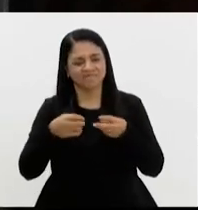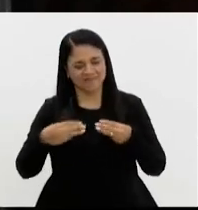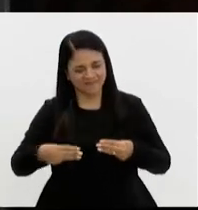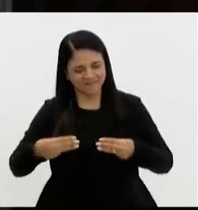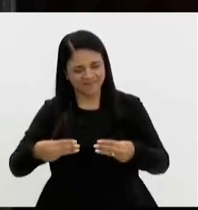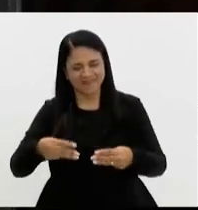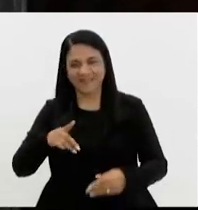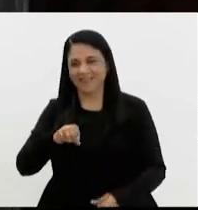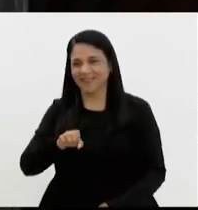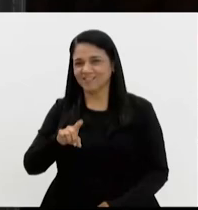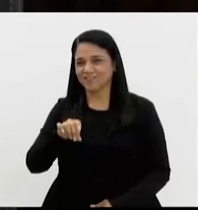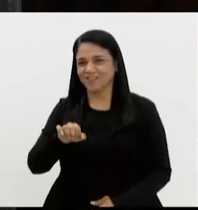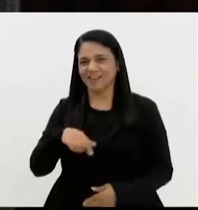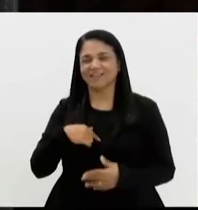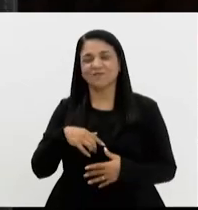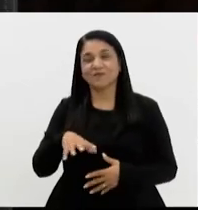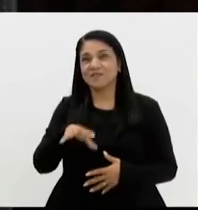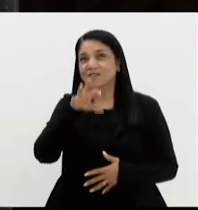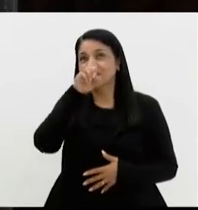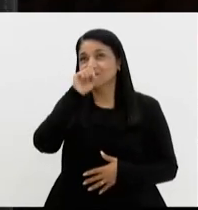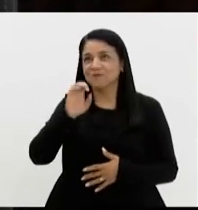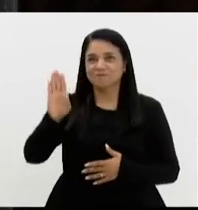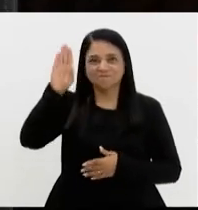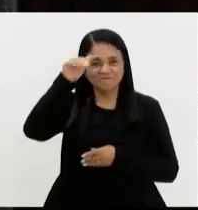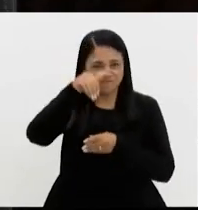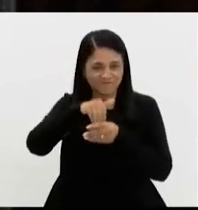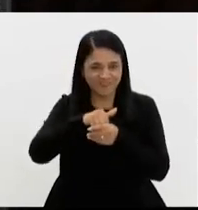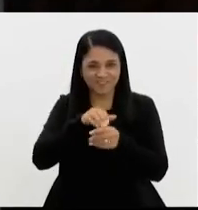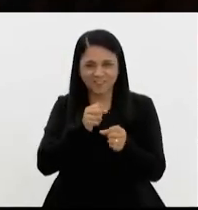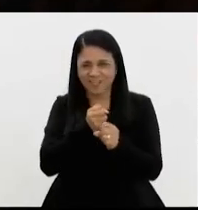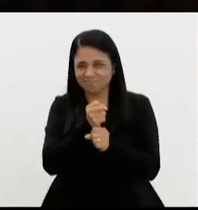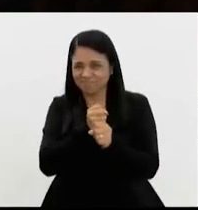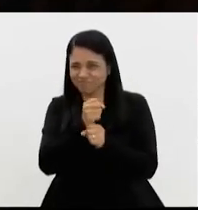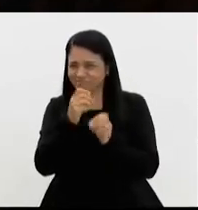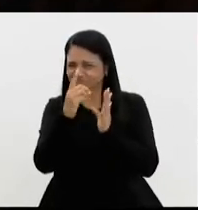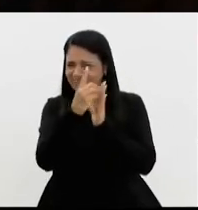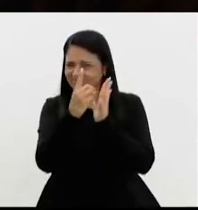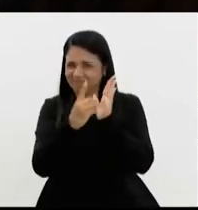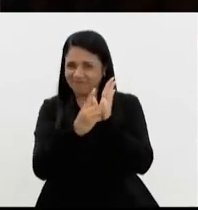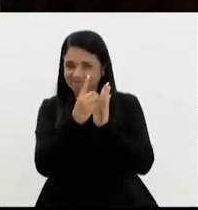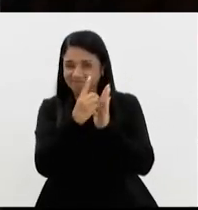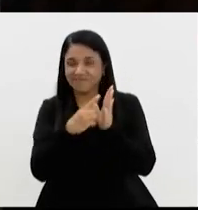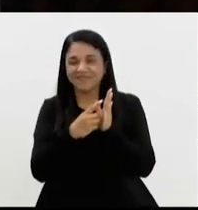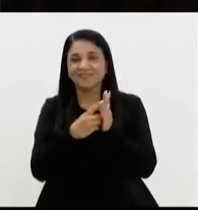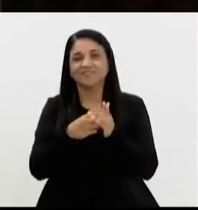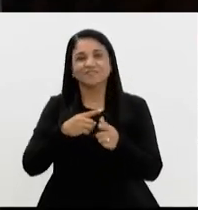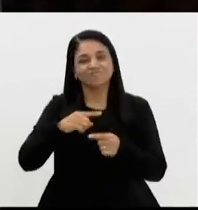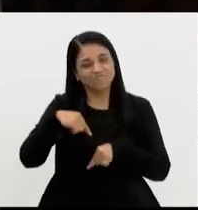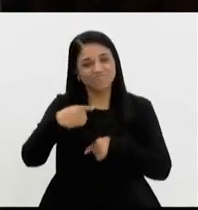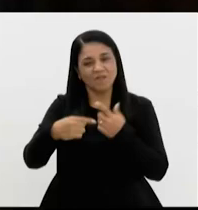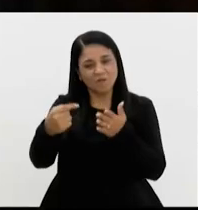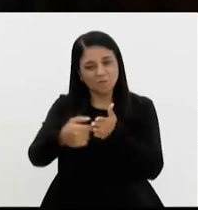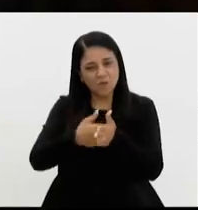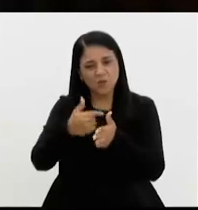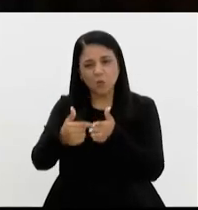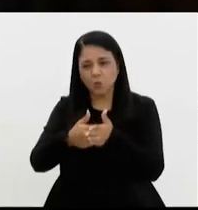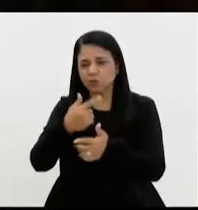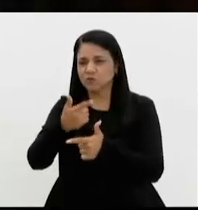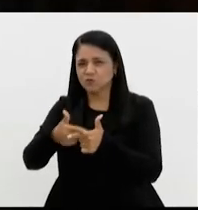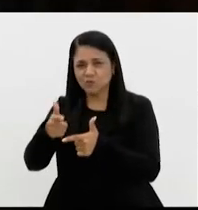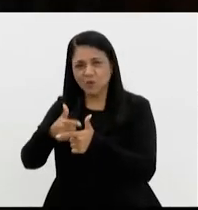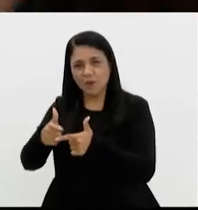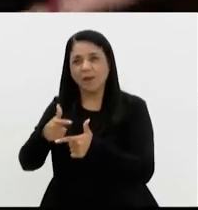eleitoral assim como a gente respira eleitoral há algumas décadas né ministra as questões vão se renovando né a nossa lei